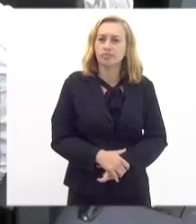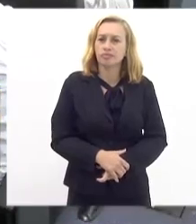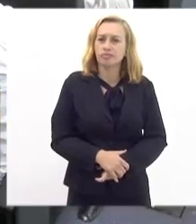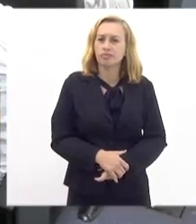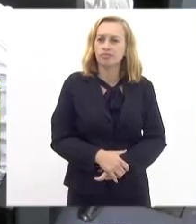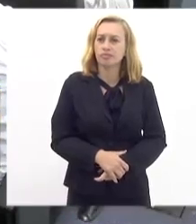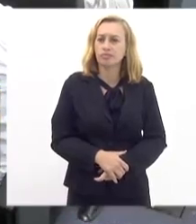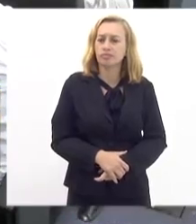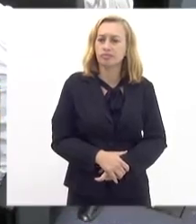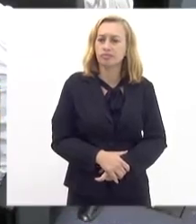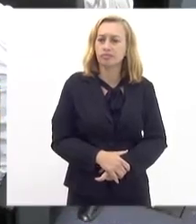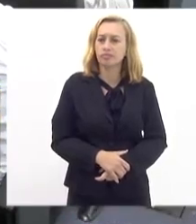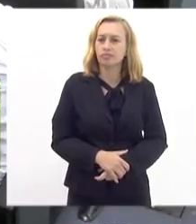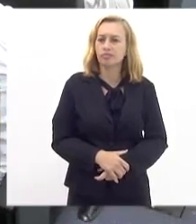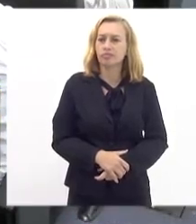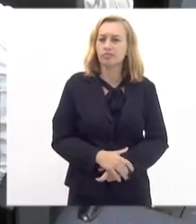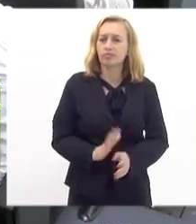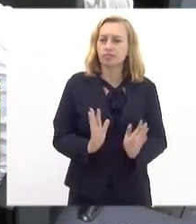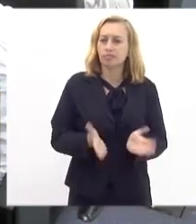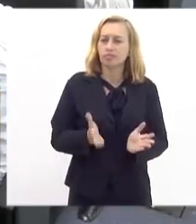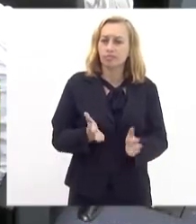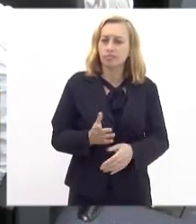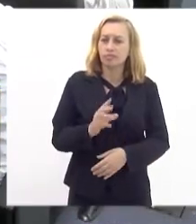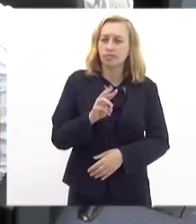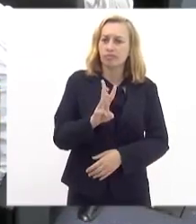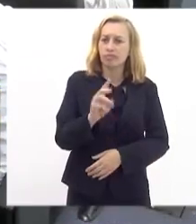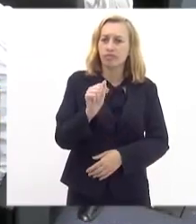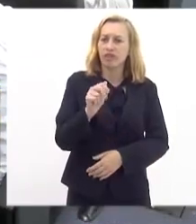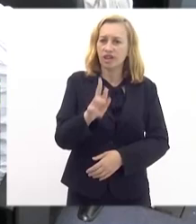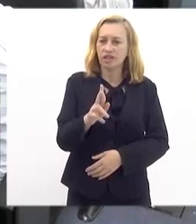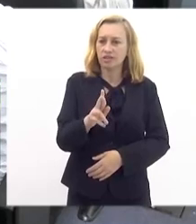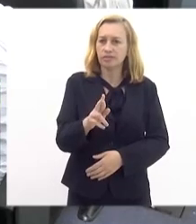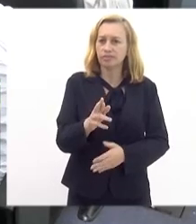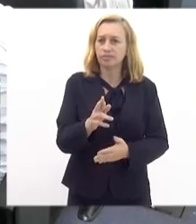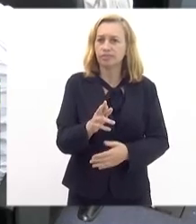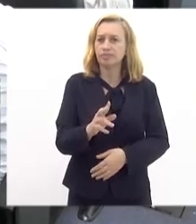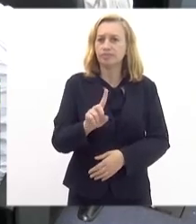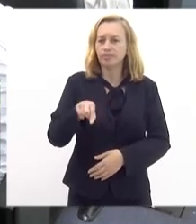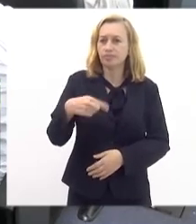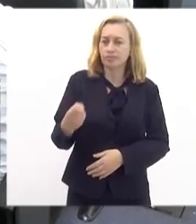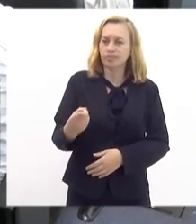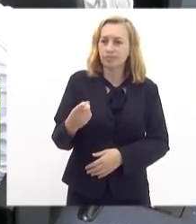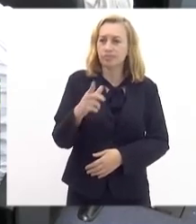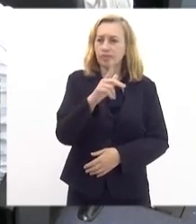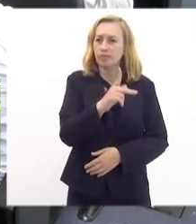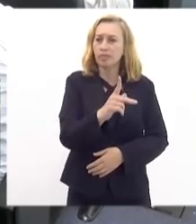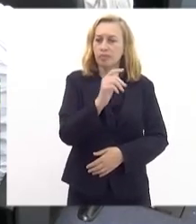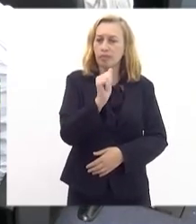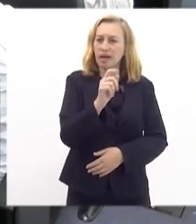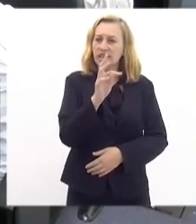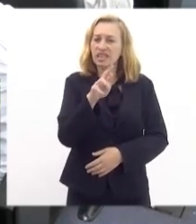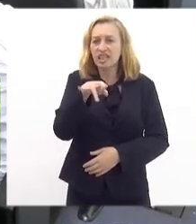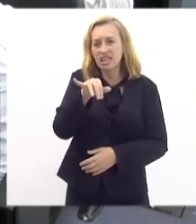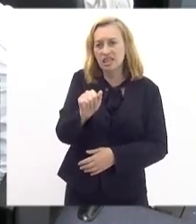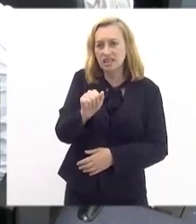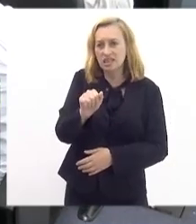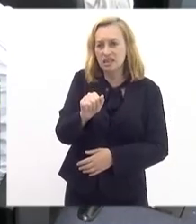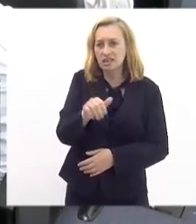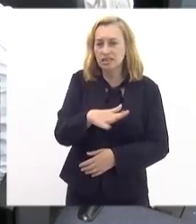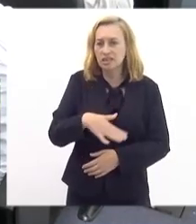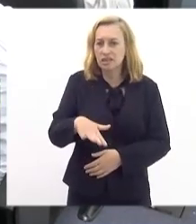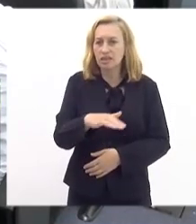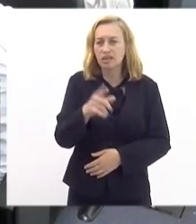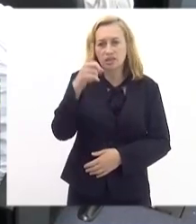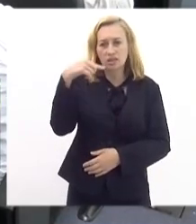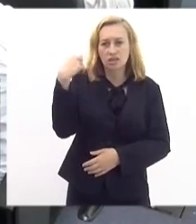eu vou trabalhar vamos ouvir o Wagner vim aqui que se inscreveu e depois nós temos a Patrícia que atuante na